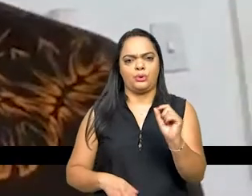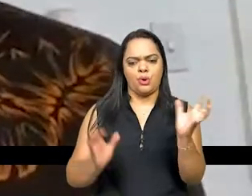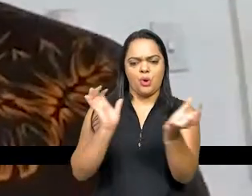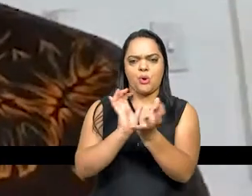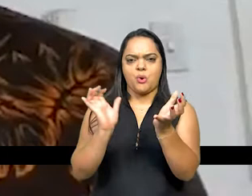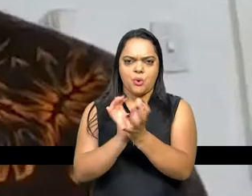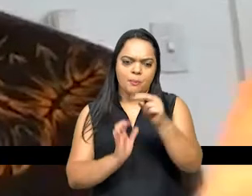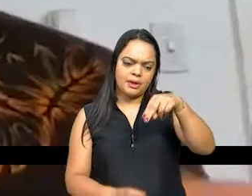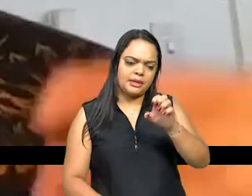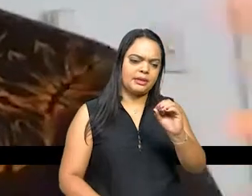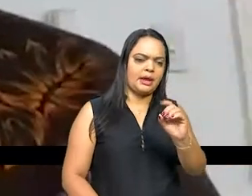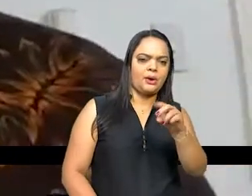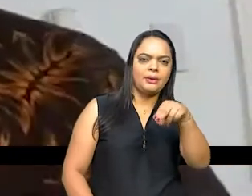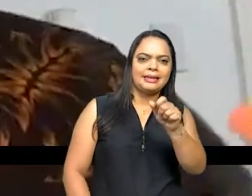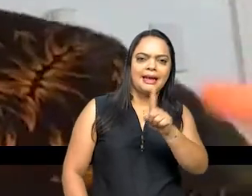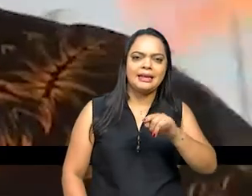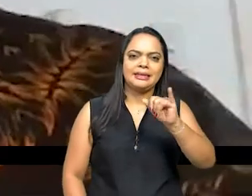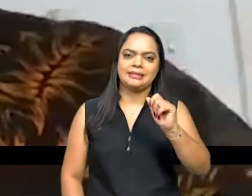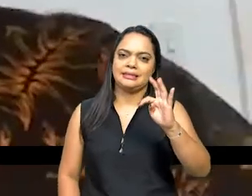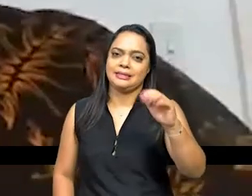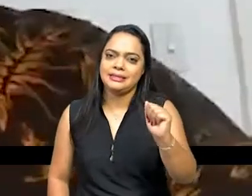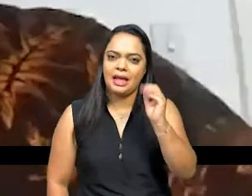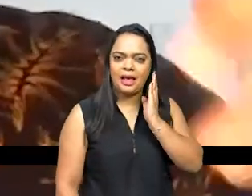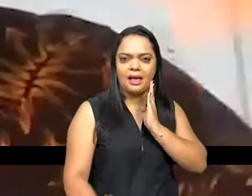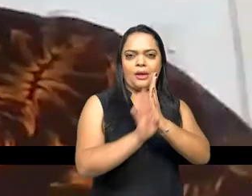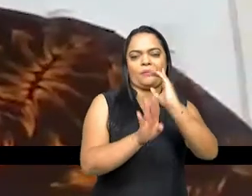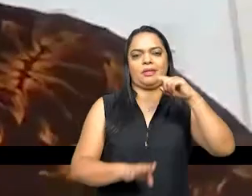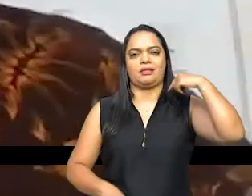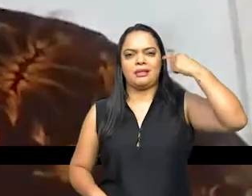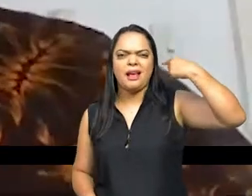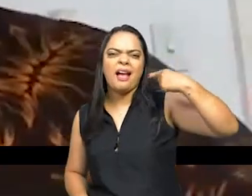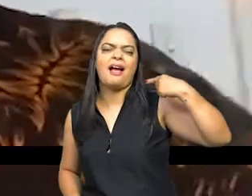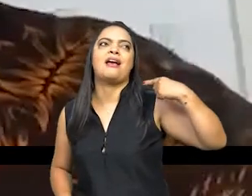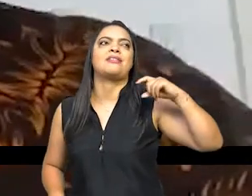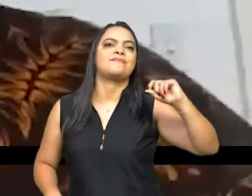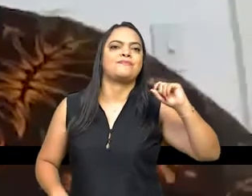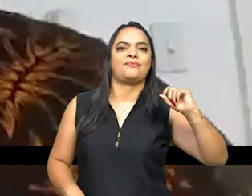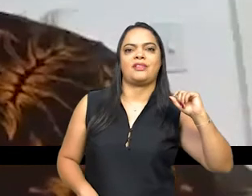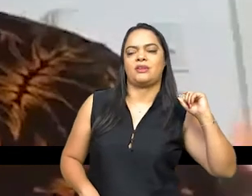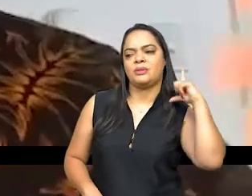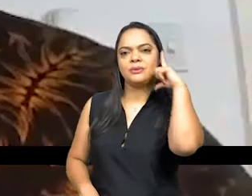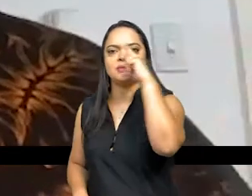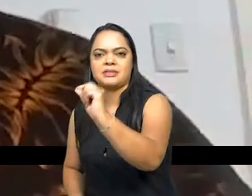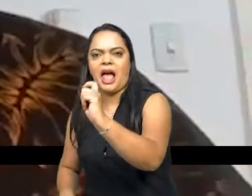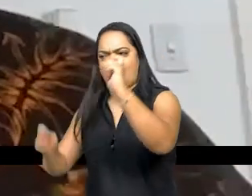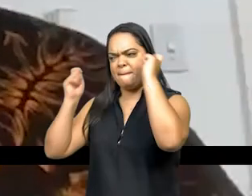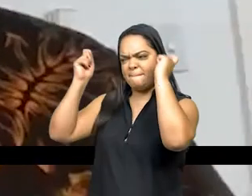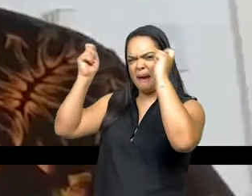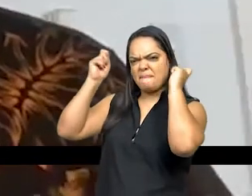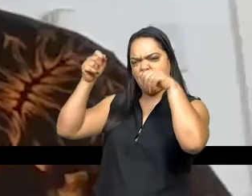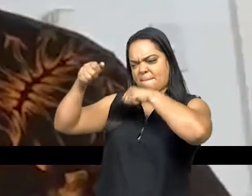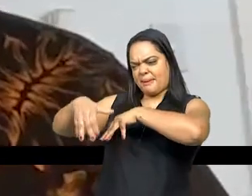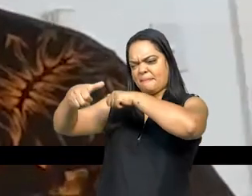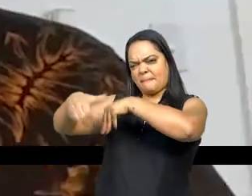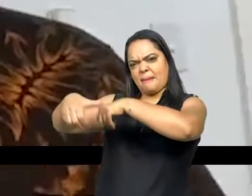de neonazista é descoberto lá pelo delegado, quando sai para a rua para uma manifestação e